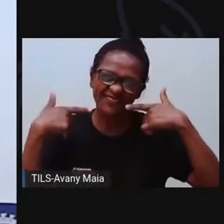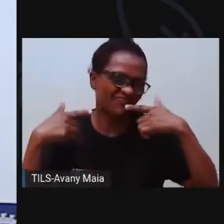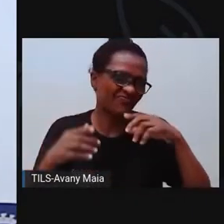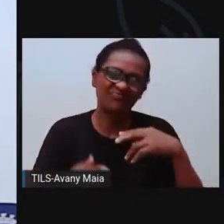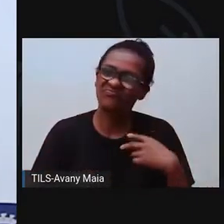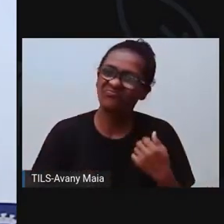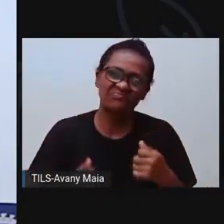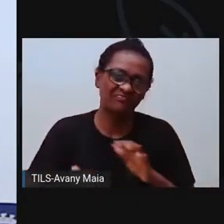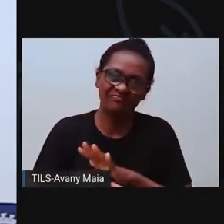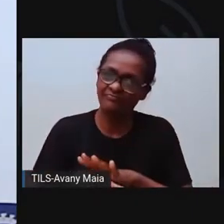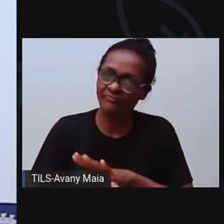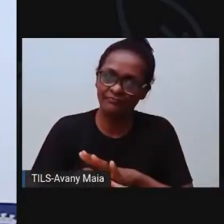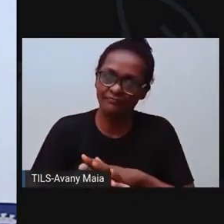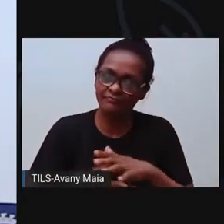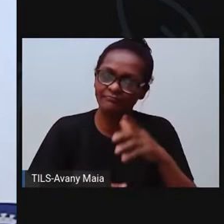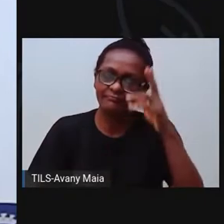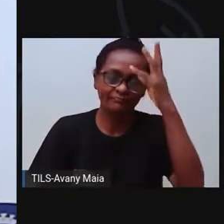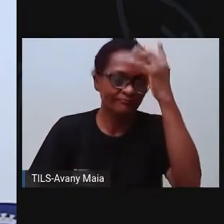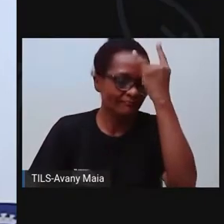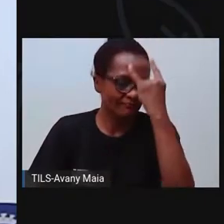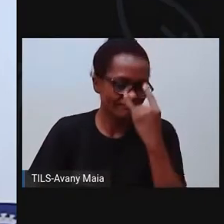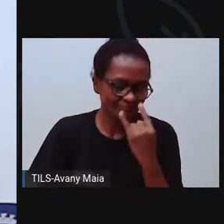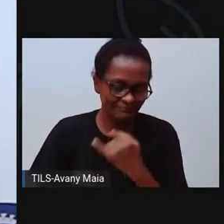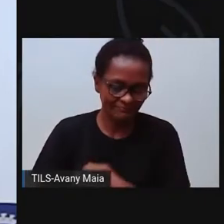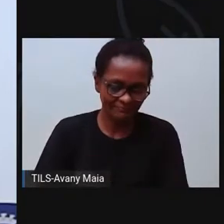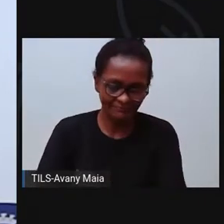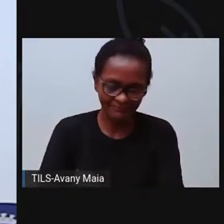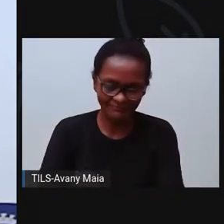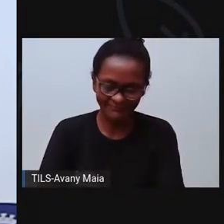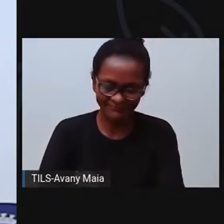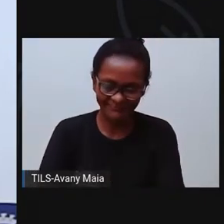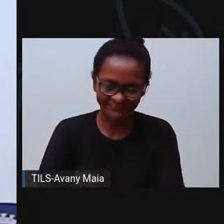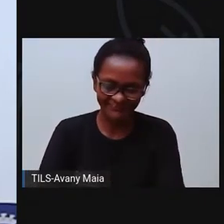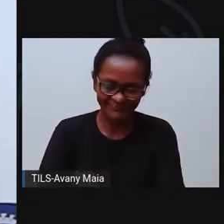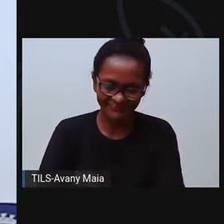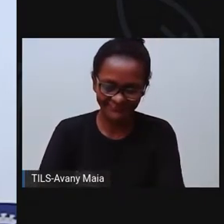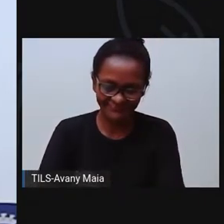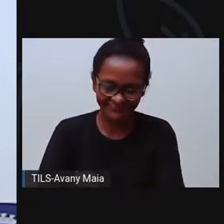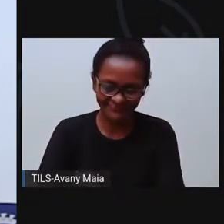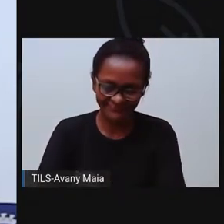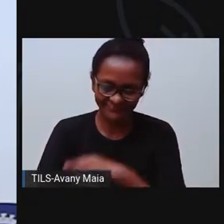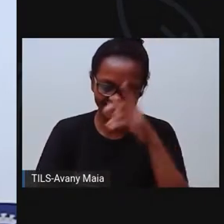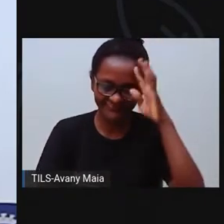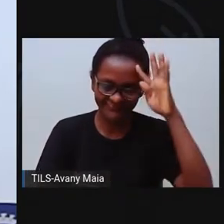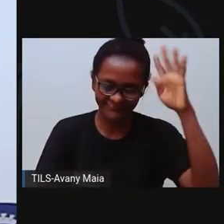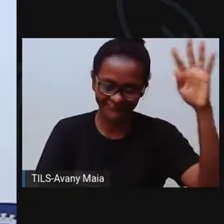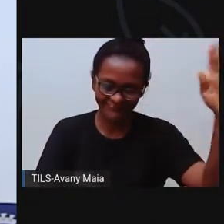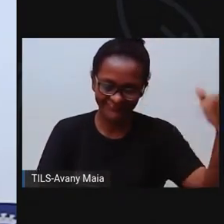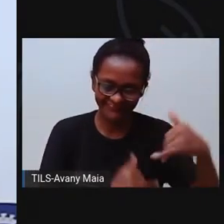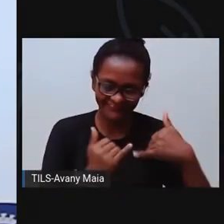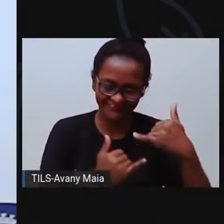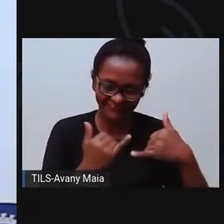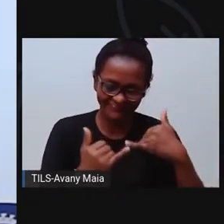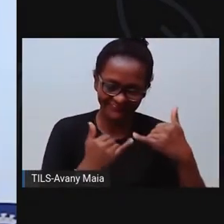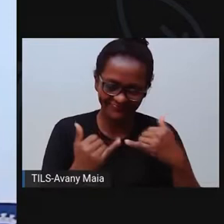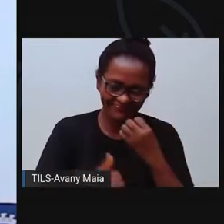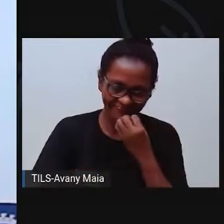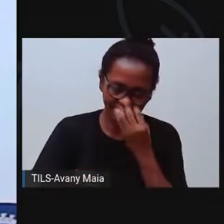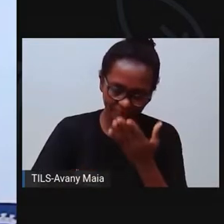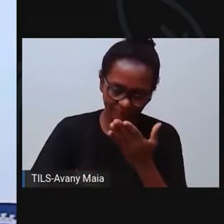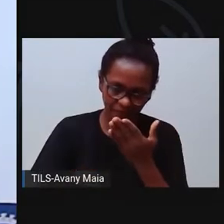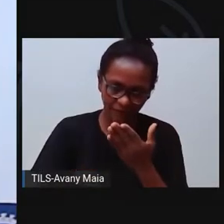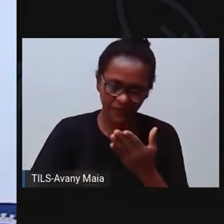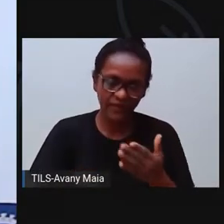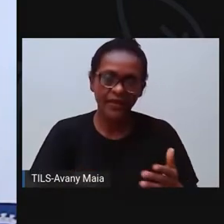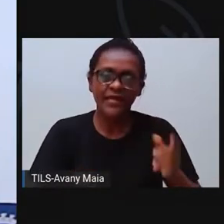os olhos e pense em algo bem engraçado ou fofinho. Ser gentil com os